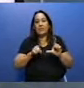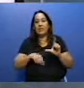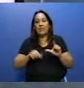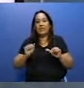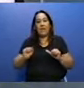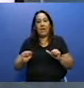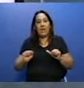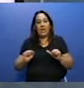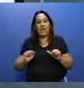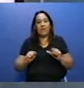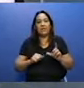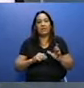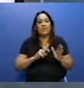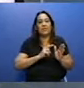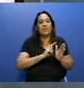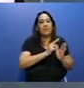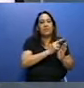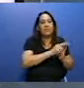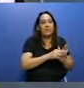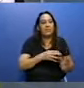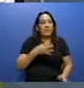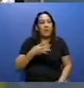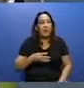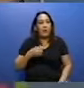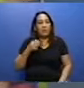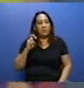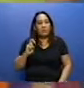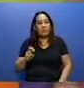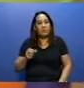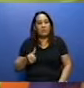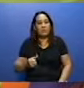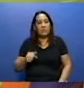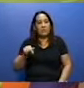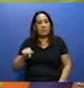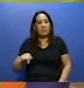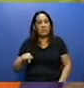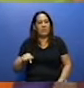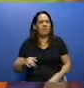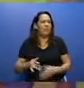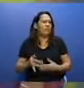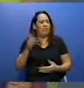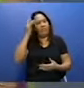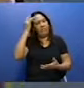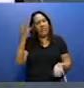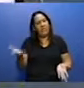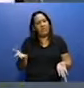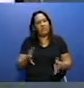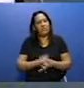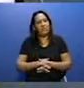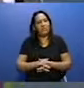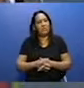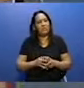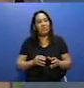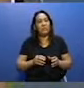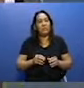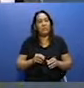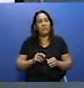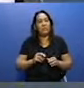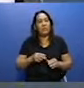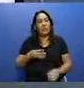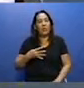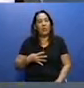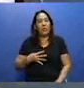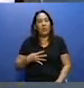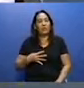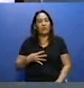figuras 4, 5, 6 e 7. Ah, muito fácil. Figura 4, será que vai